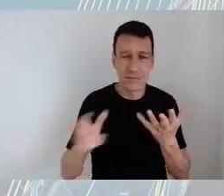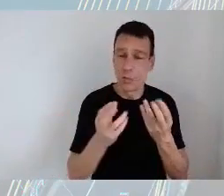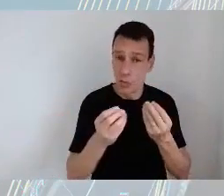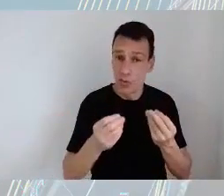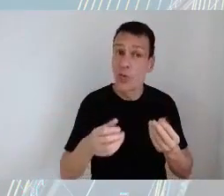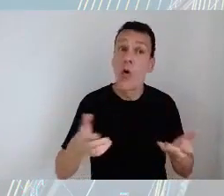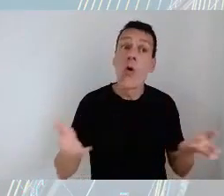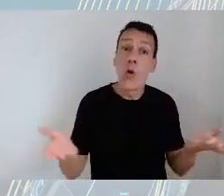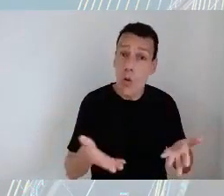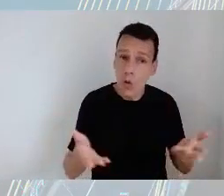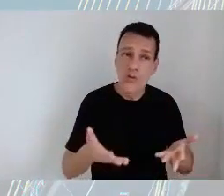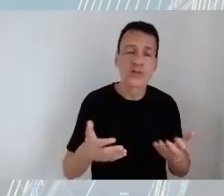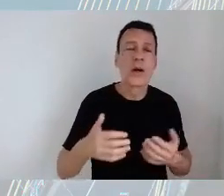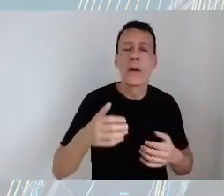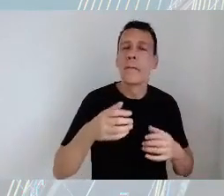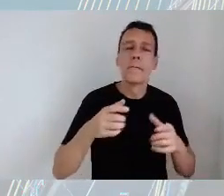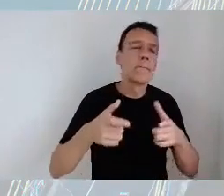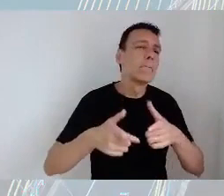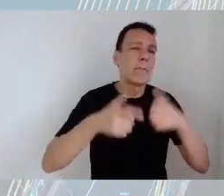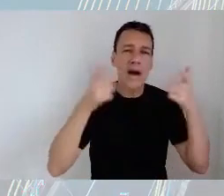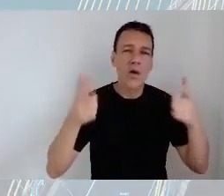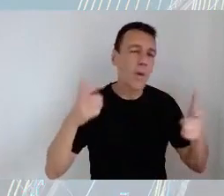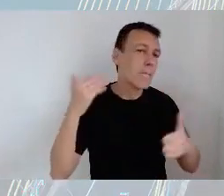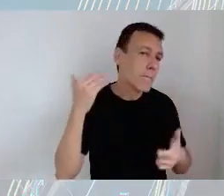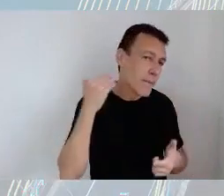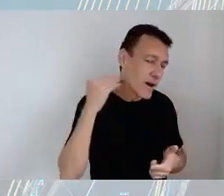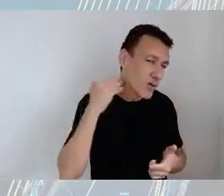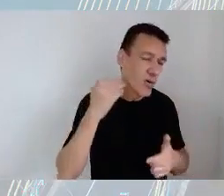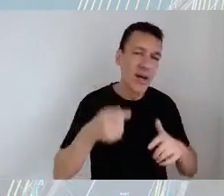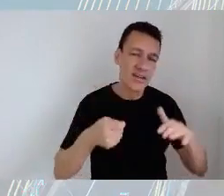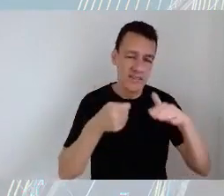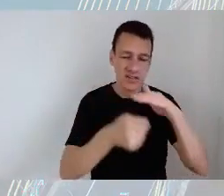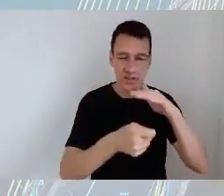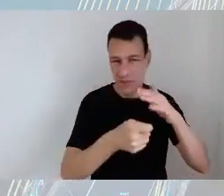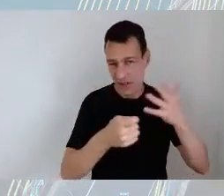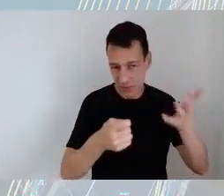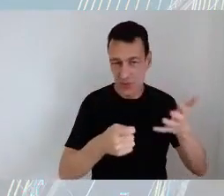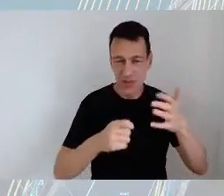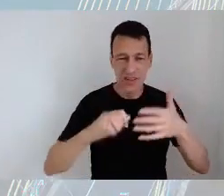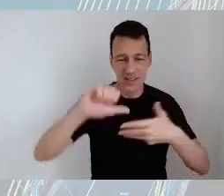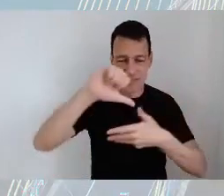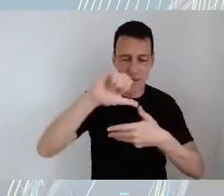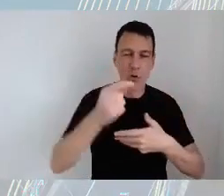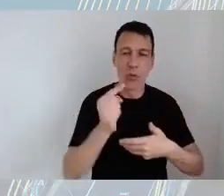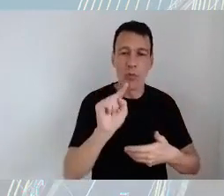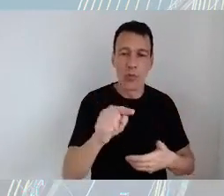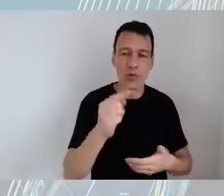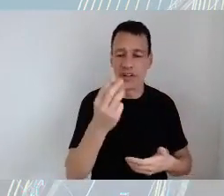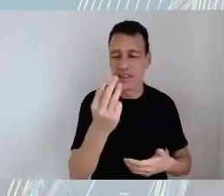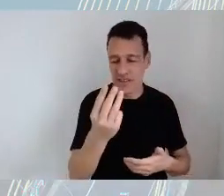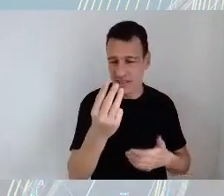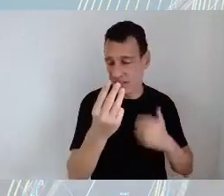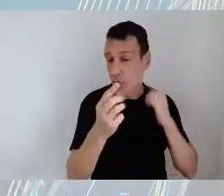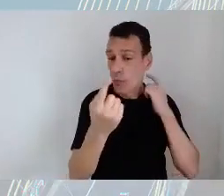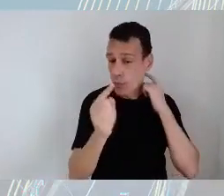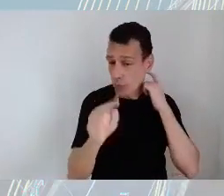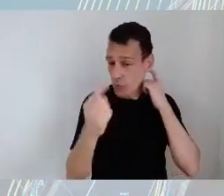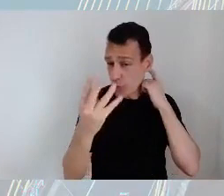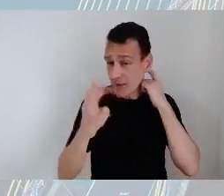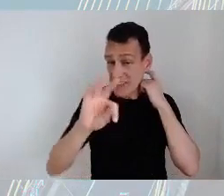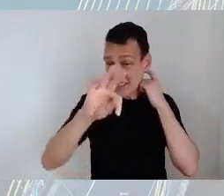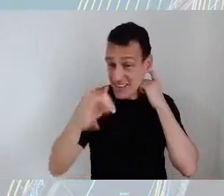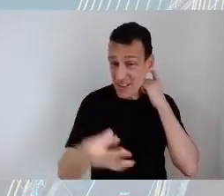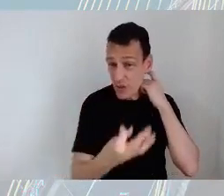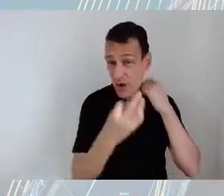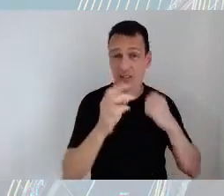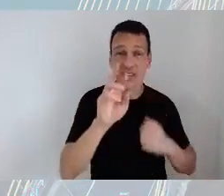de investimentos da América Latina, com 1,4 trilhões de reais em asset under custody, né? E também a gente tem aí vários